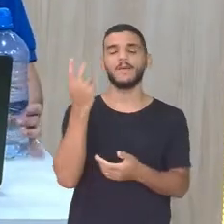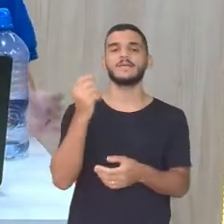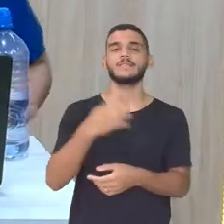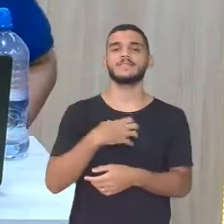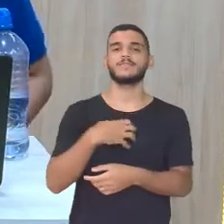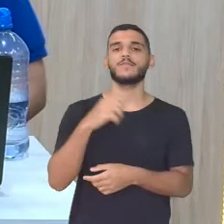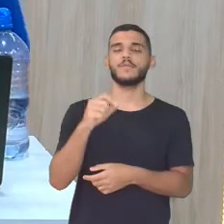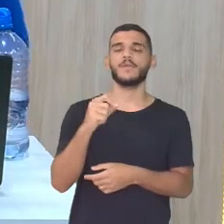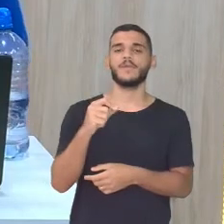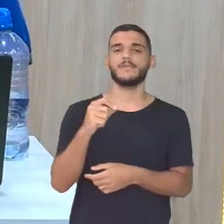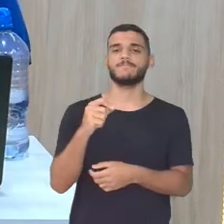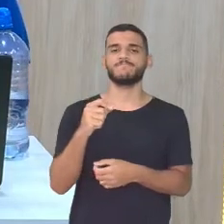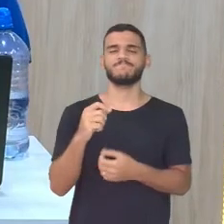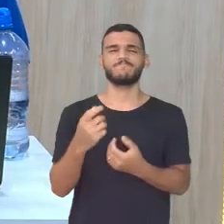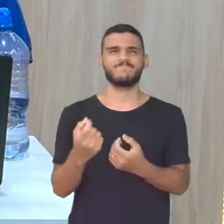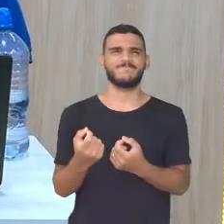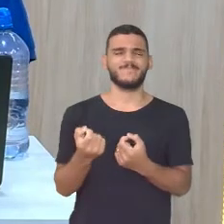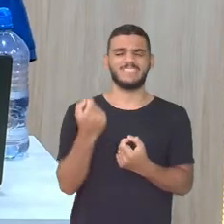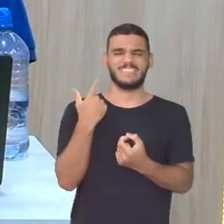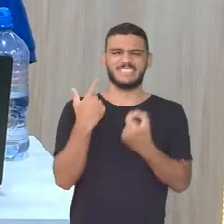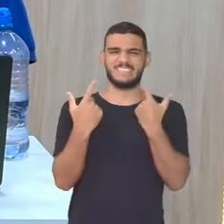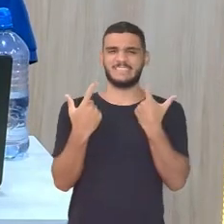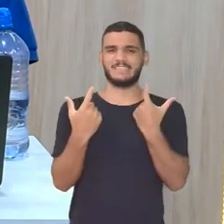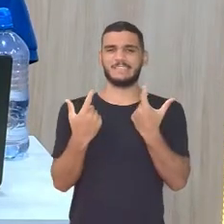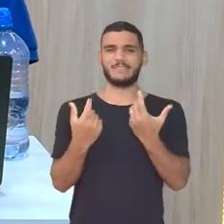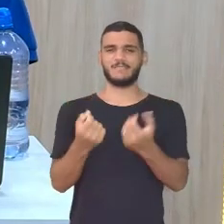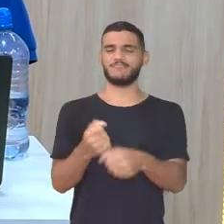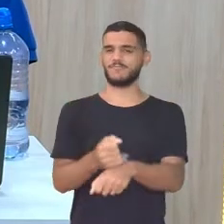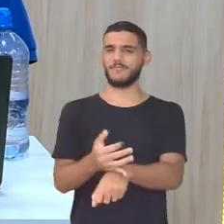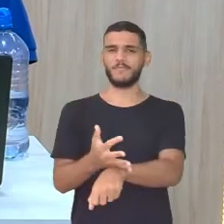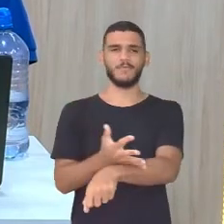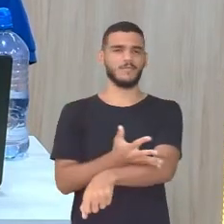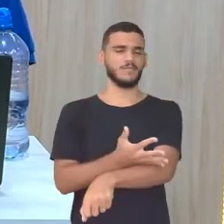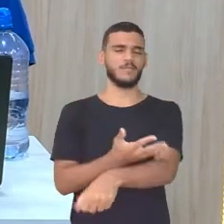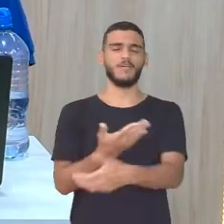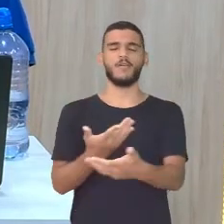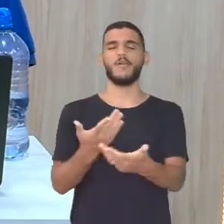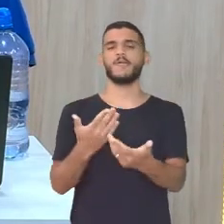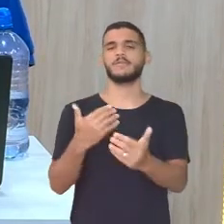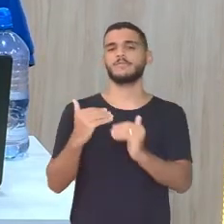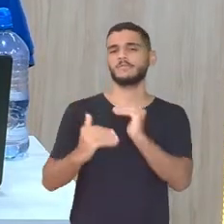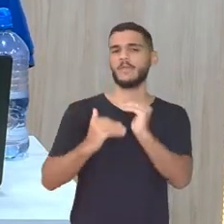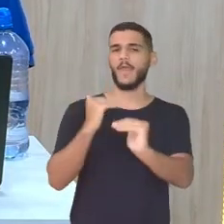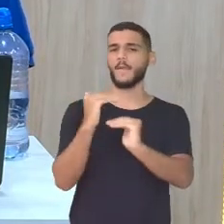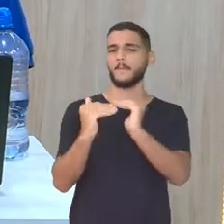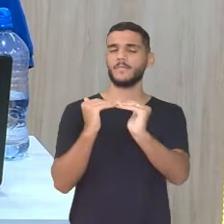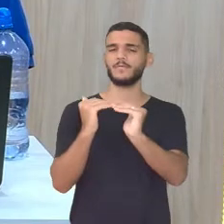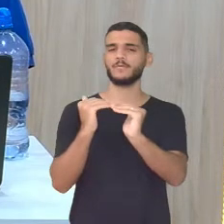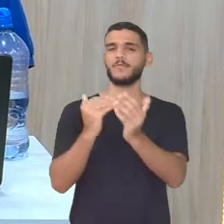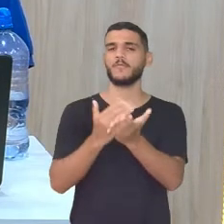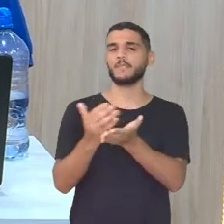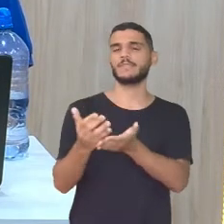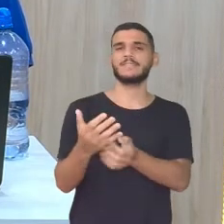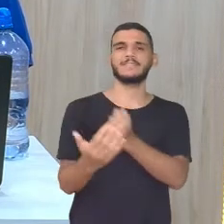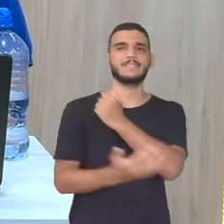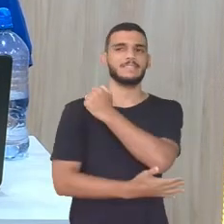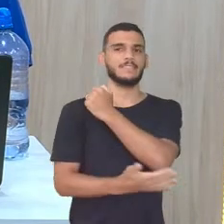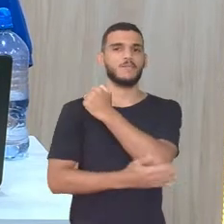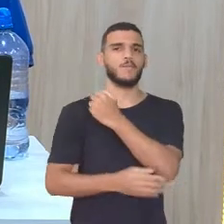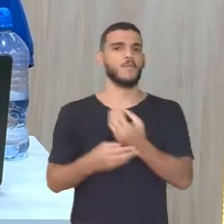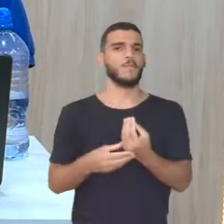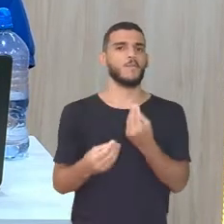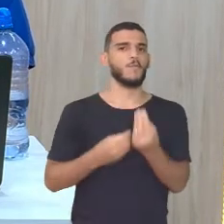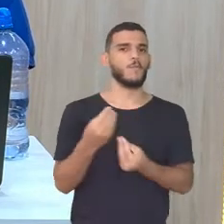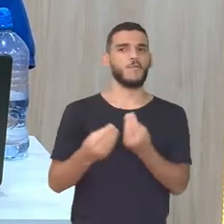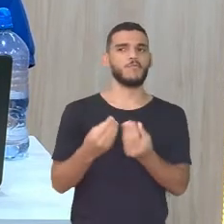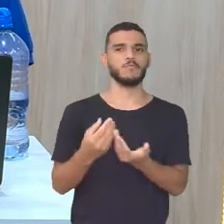de estranhamento da emoção, a partir do momento em que a gente vai se estudando, opa, sentir ciúme. E agora, como é que eu explico pra mim mesmo?